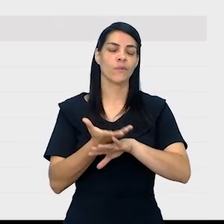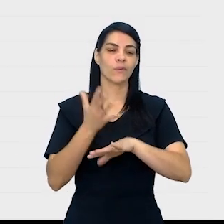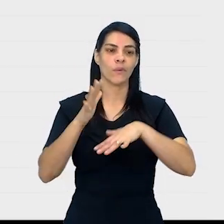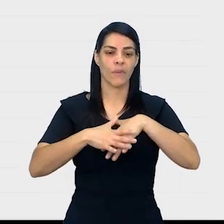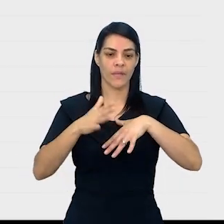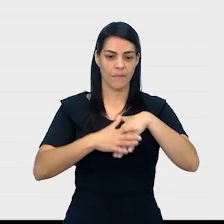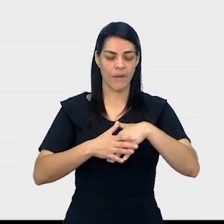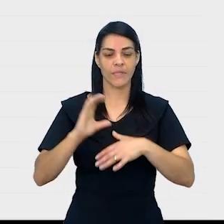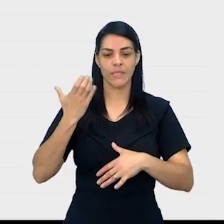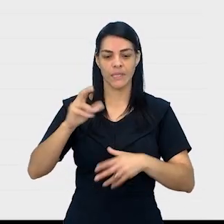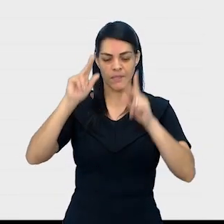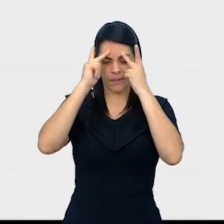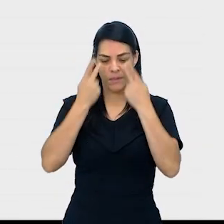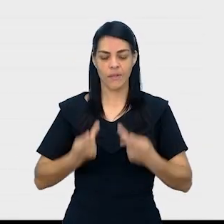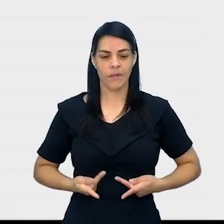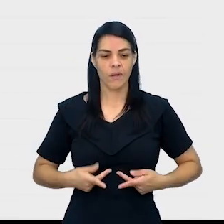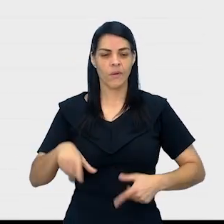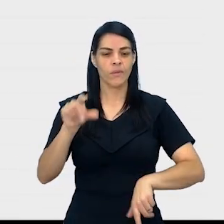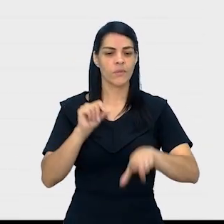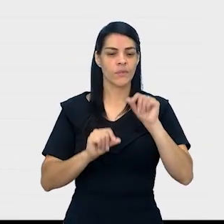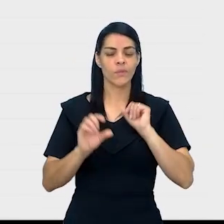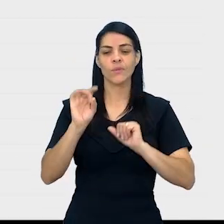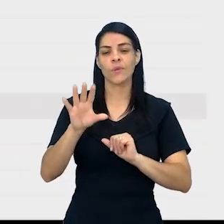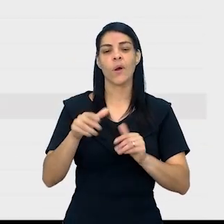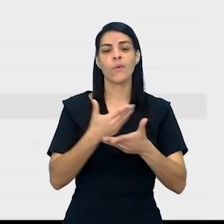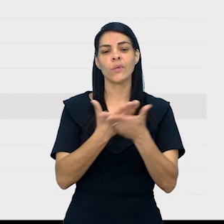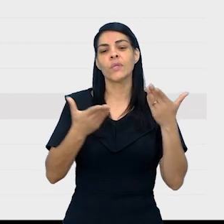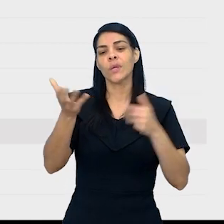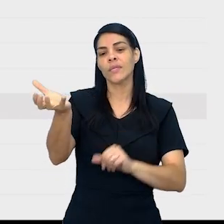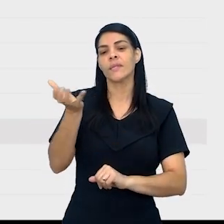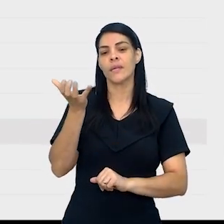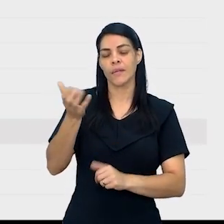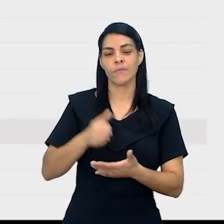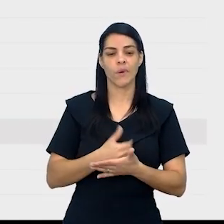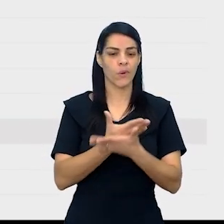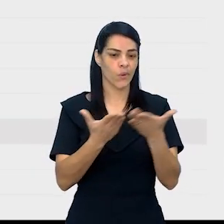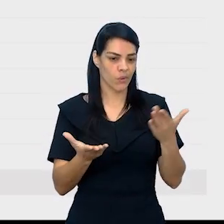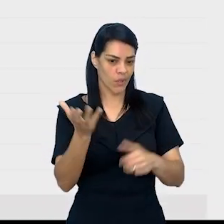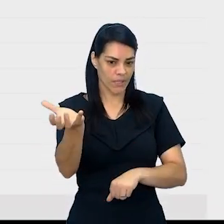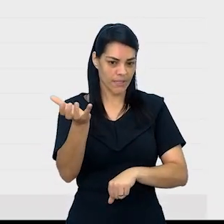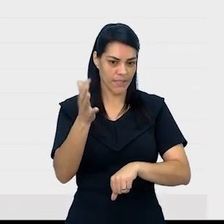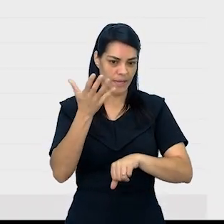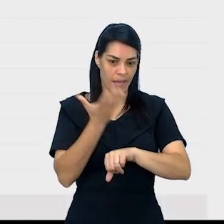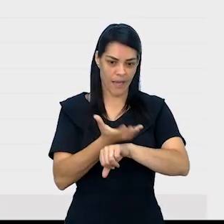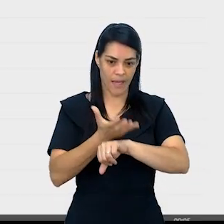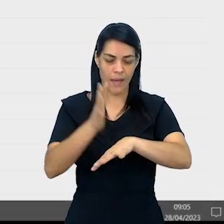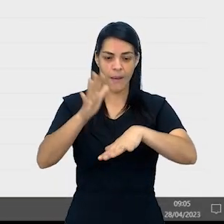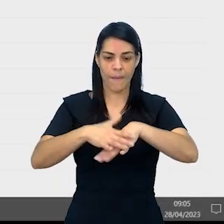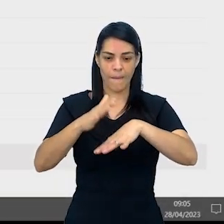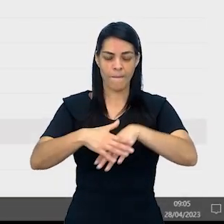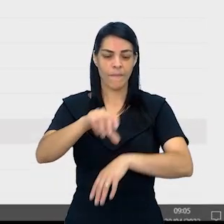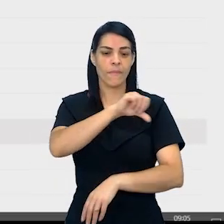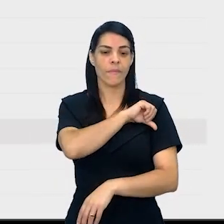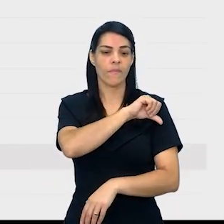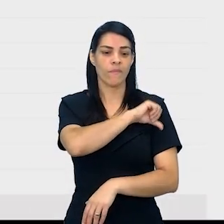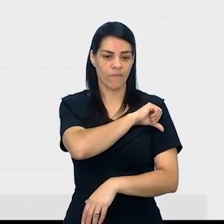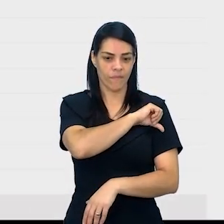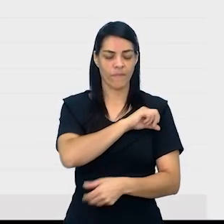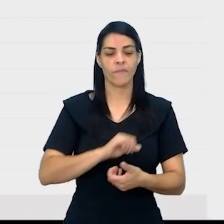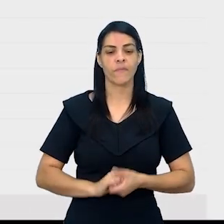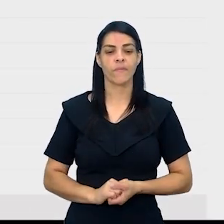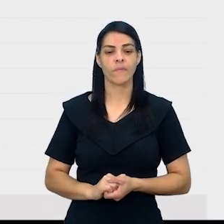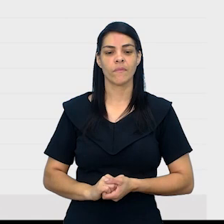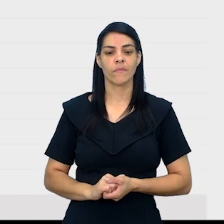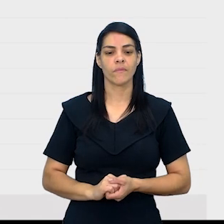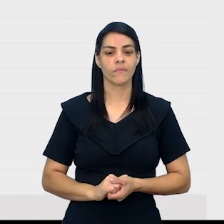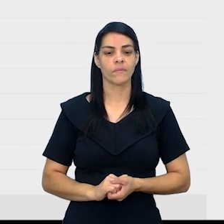Então a gente vai selecionar só o que a gente quer então a gente quer matemática nono ano